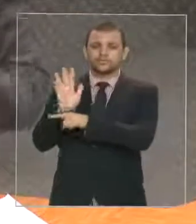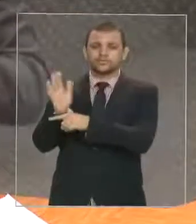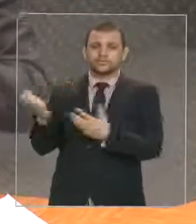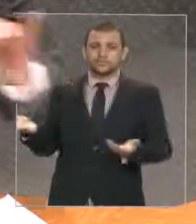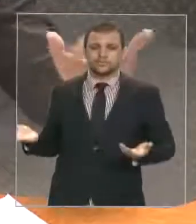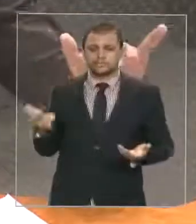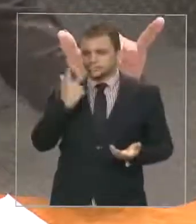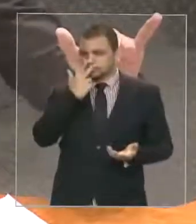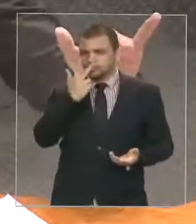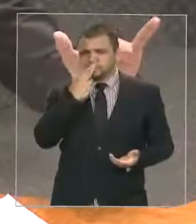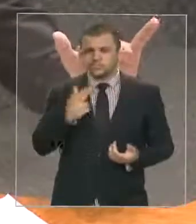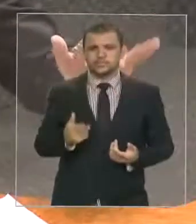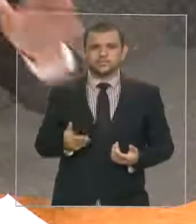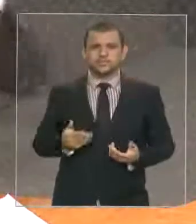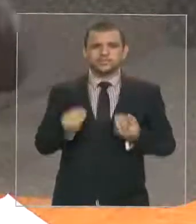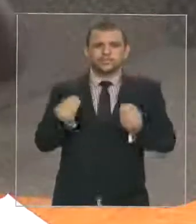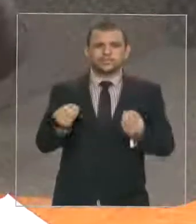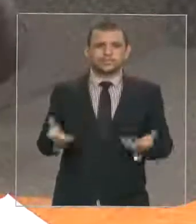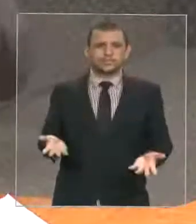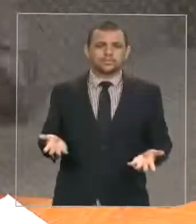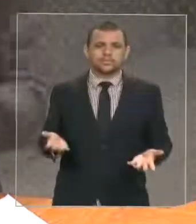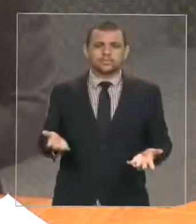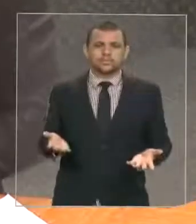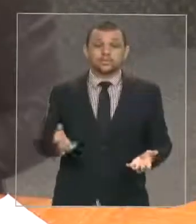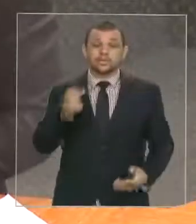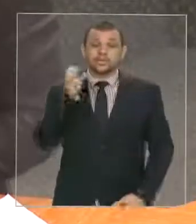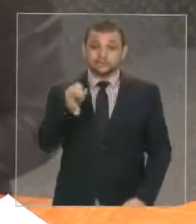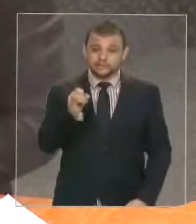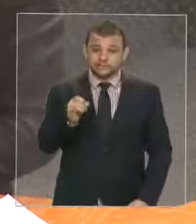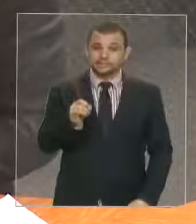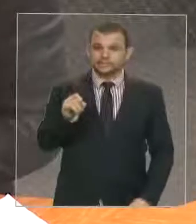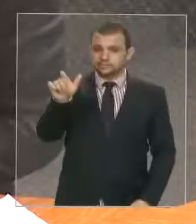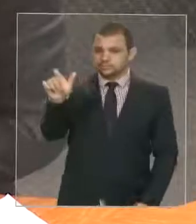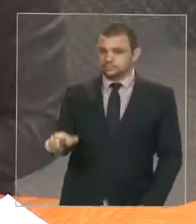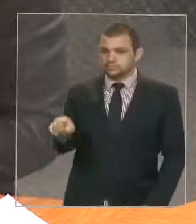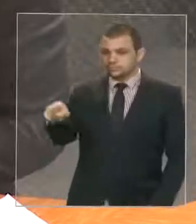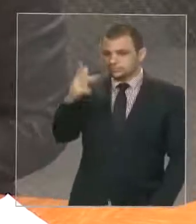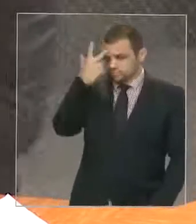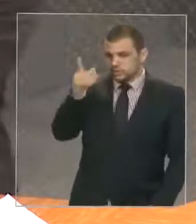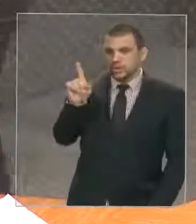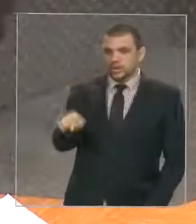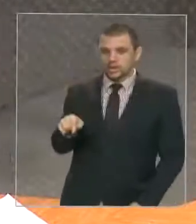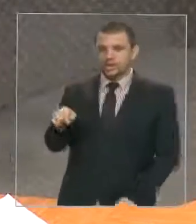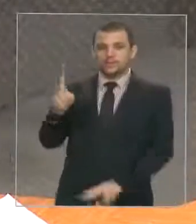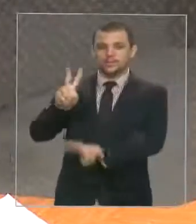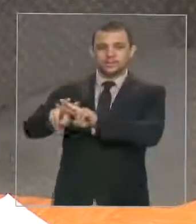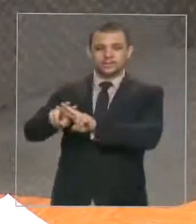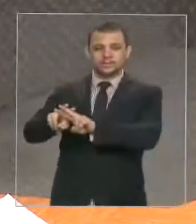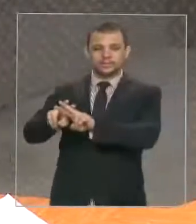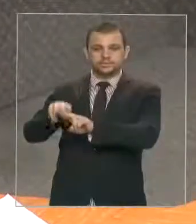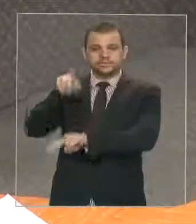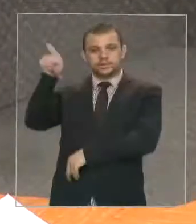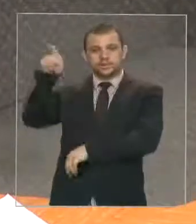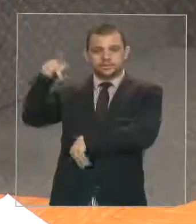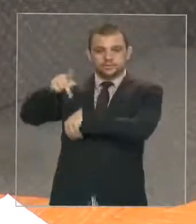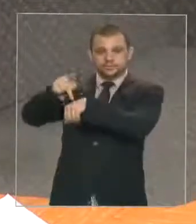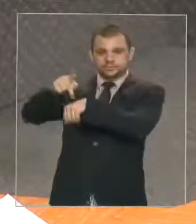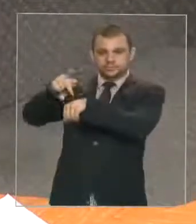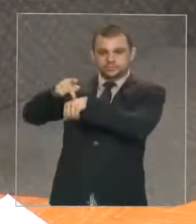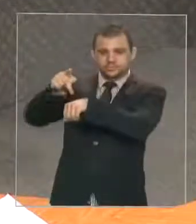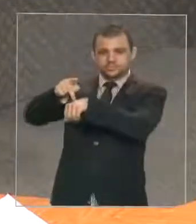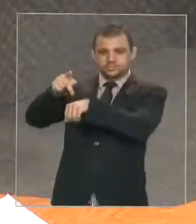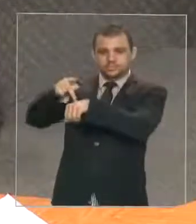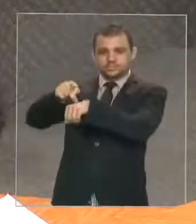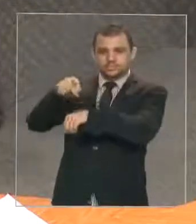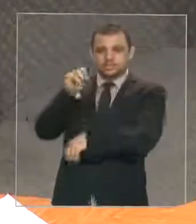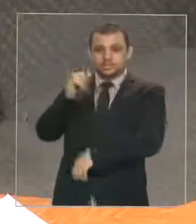O absurdo. Se fosse um detento, na penitenciária de Pedrinhas, que a mãe